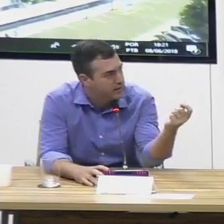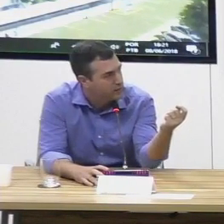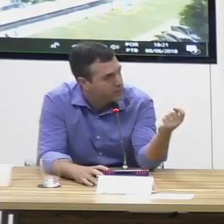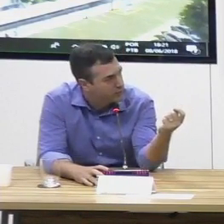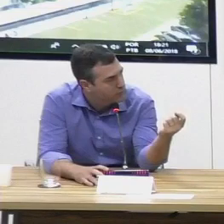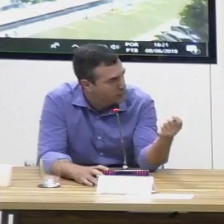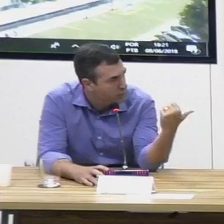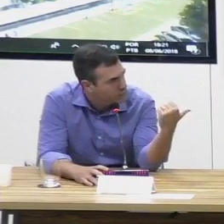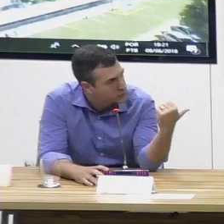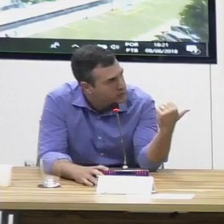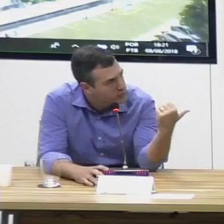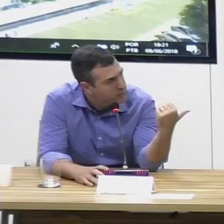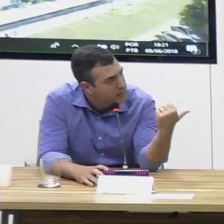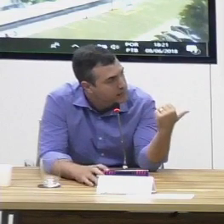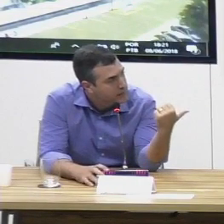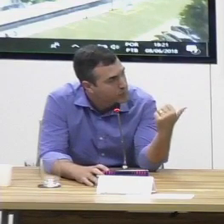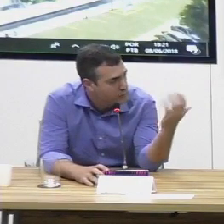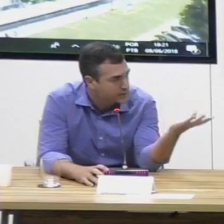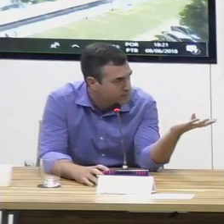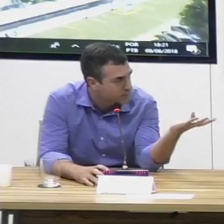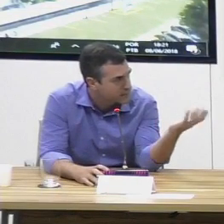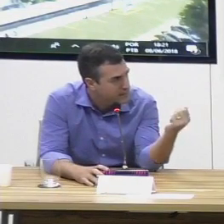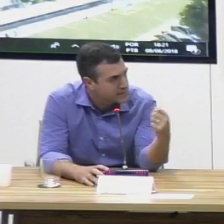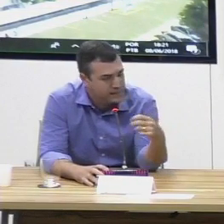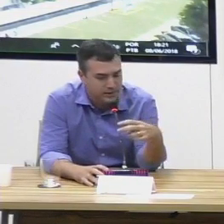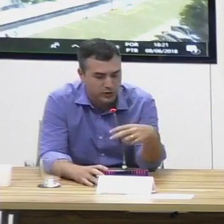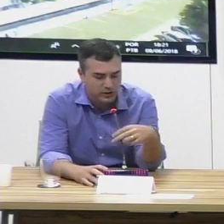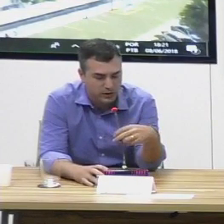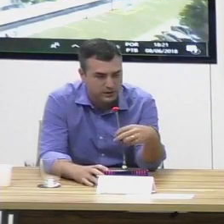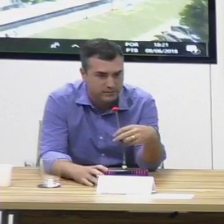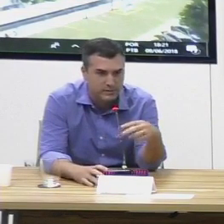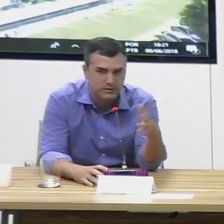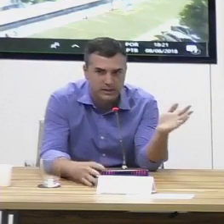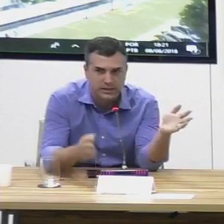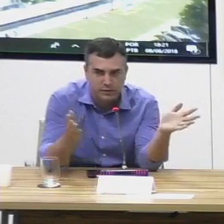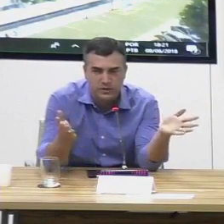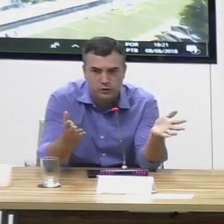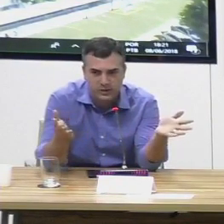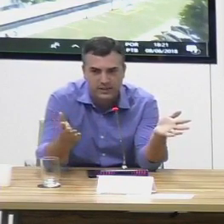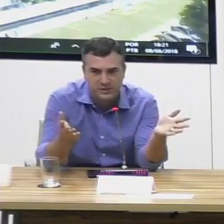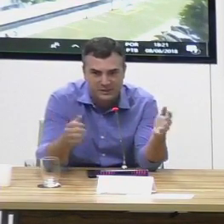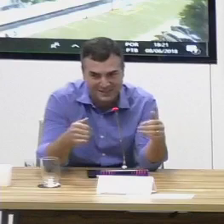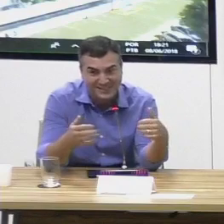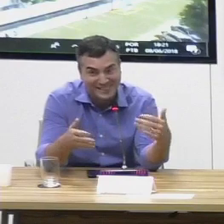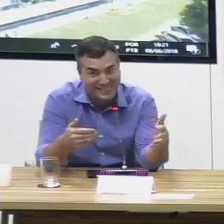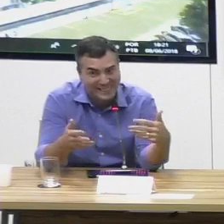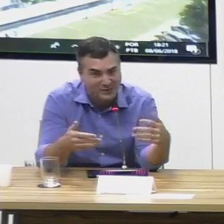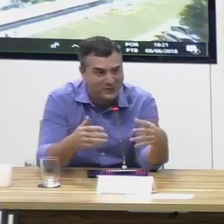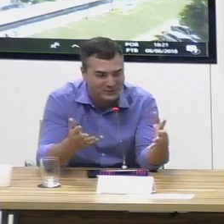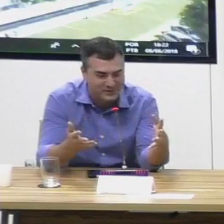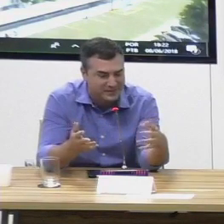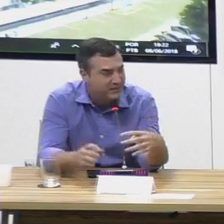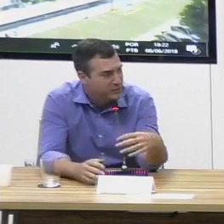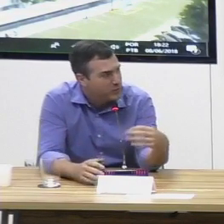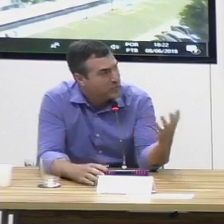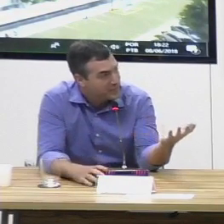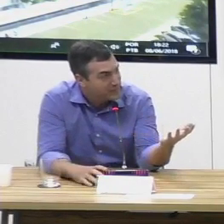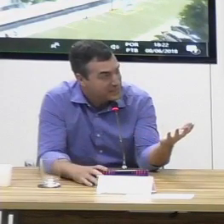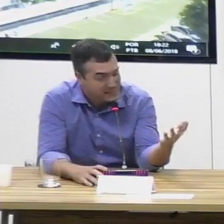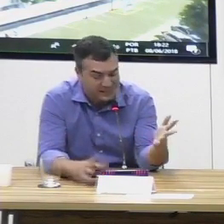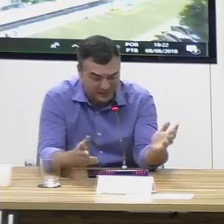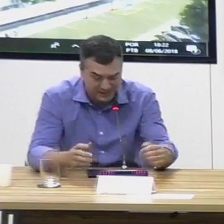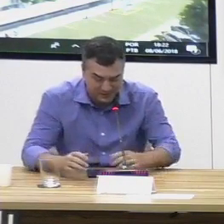acessando aquele conteúdo é o provedor de conteúdo. Por isso, na necessidade da porta lógica. Entendo a discussão de se está na lei ou não e como